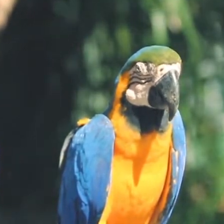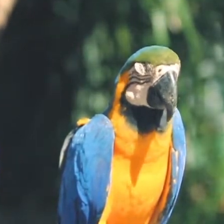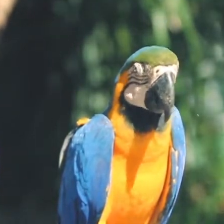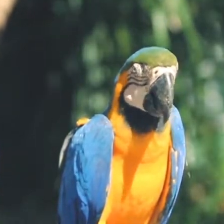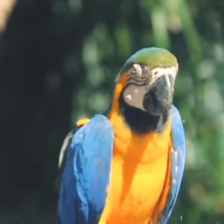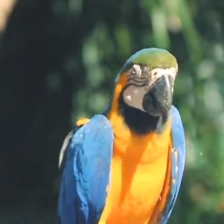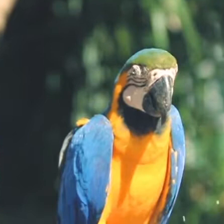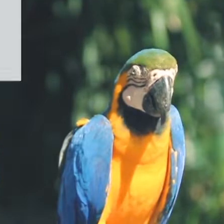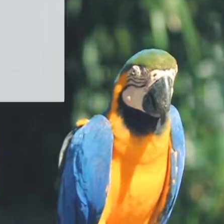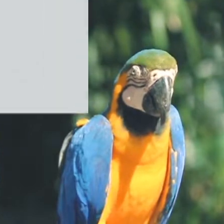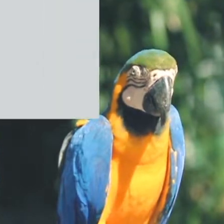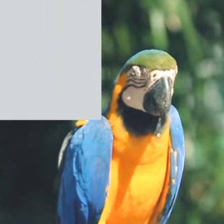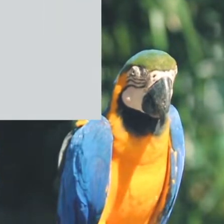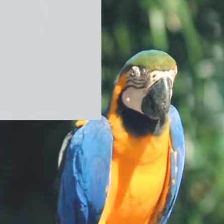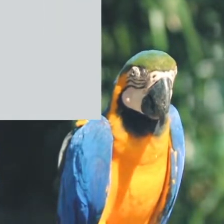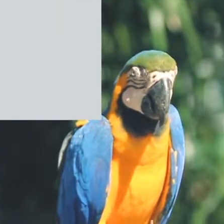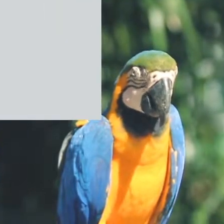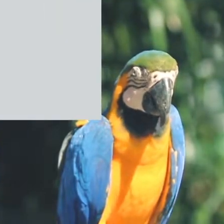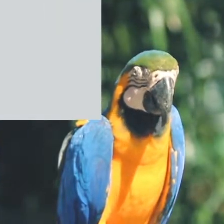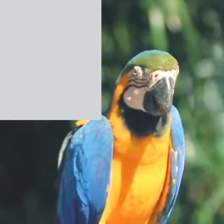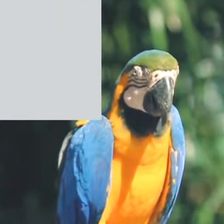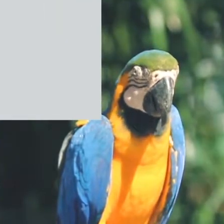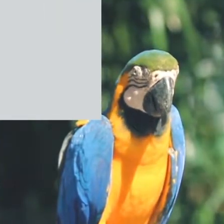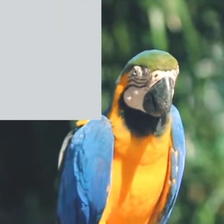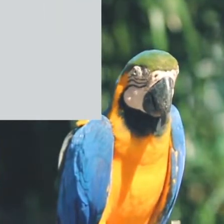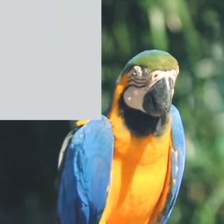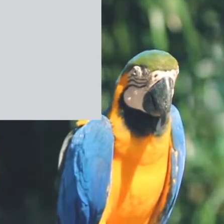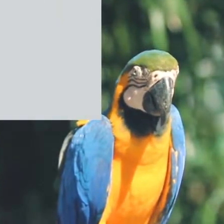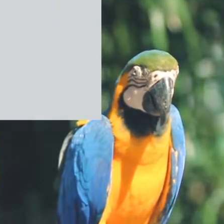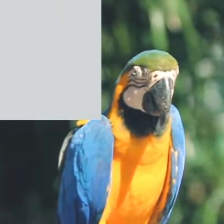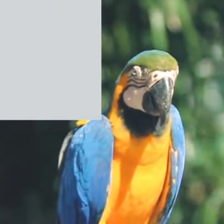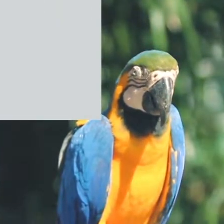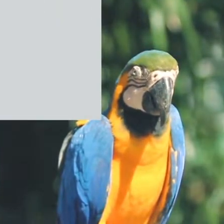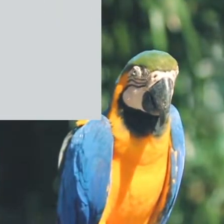Assembleia Legislativa de Mato Grosso do Sul.